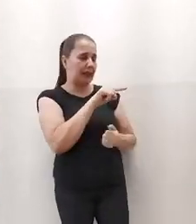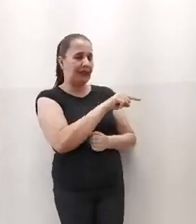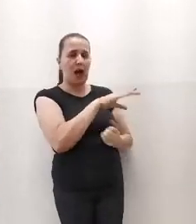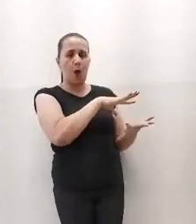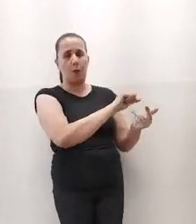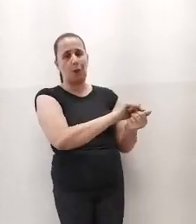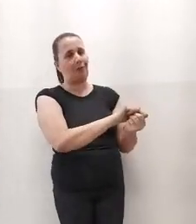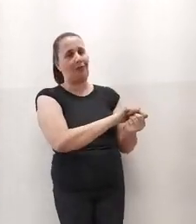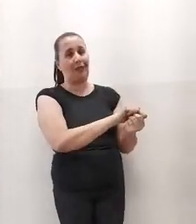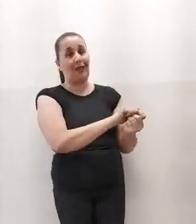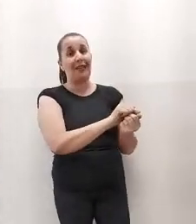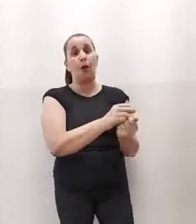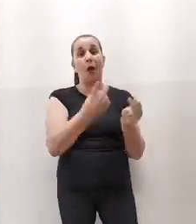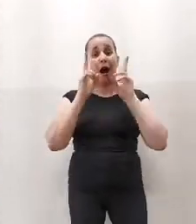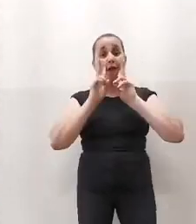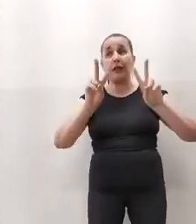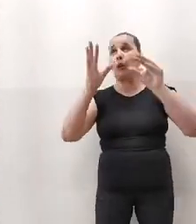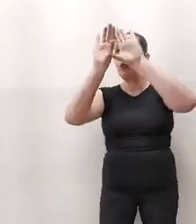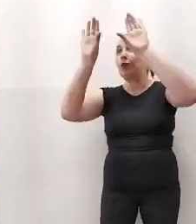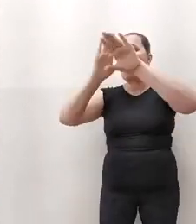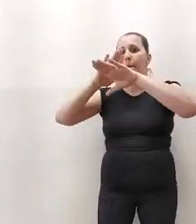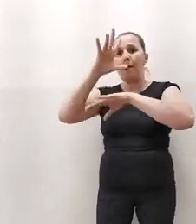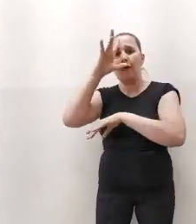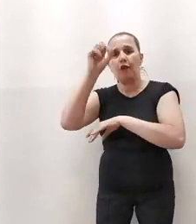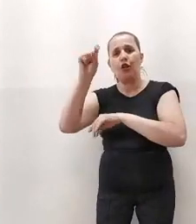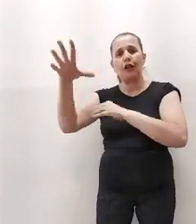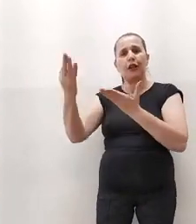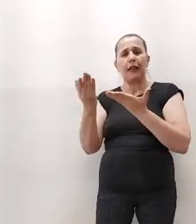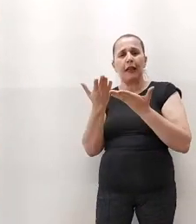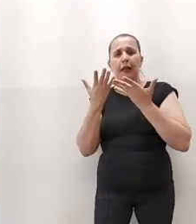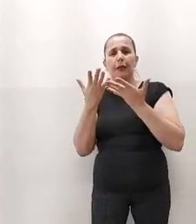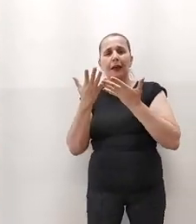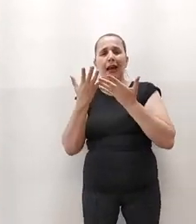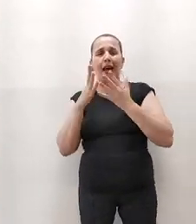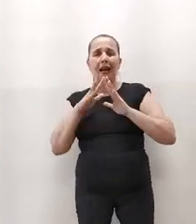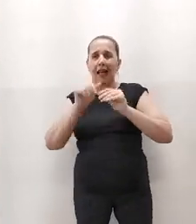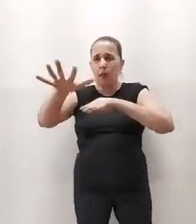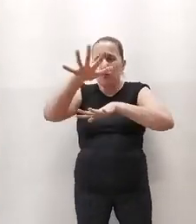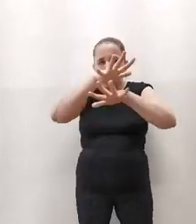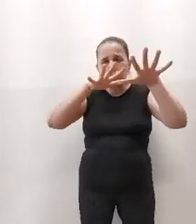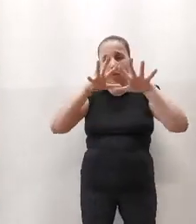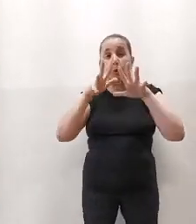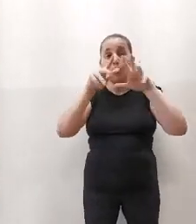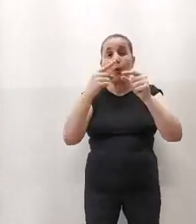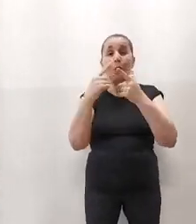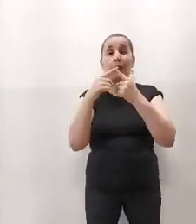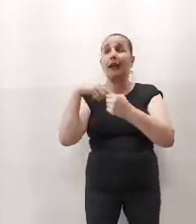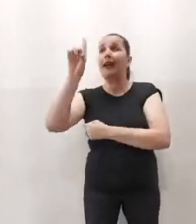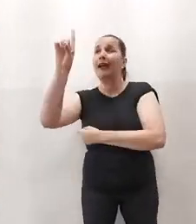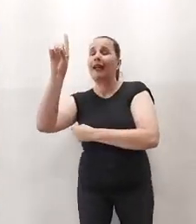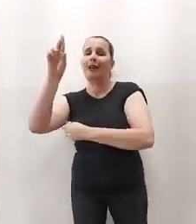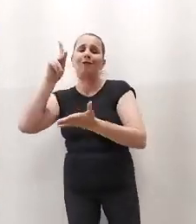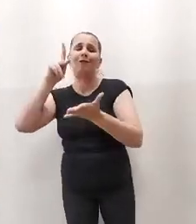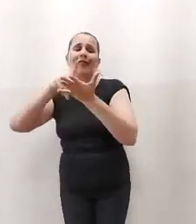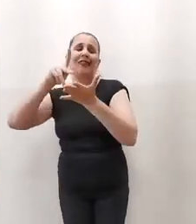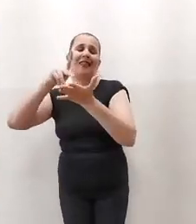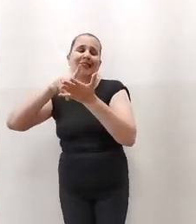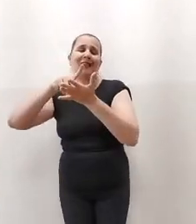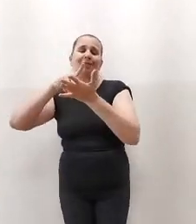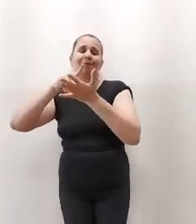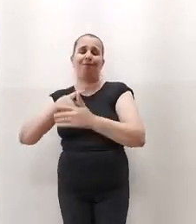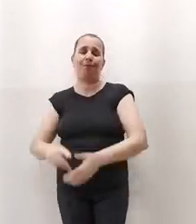céu é mais forte e ela tomará todos os espaços. Sabe por quê? Porque ela é verdadeira, irmãos.